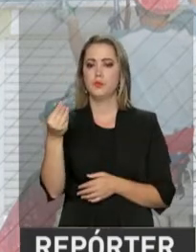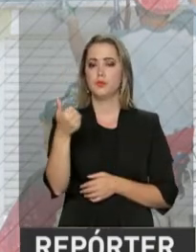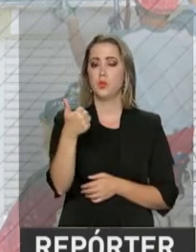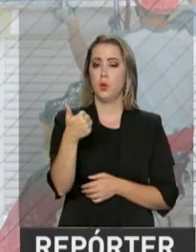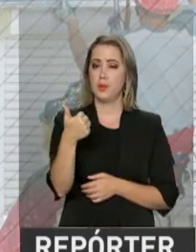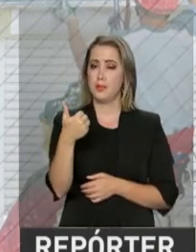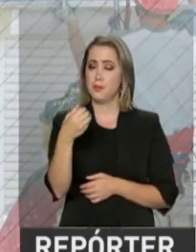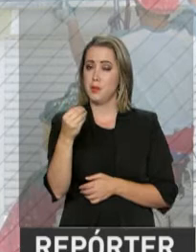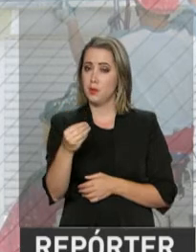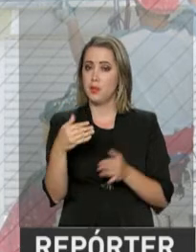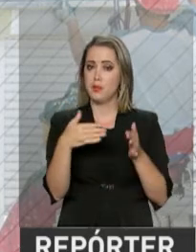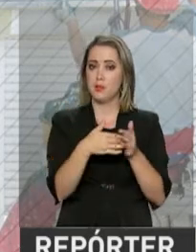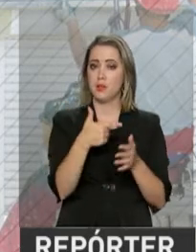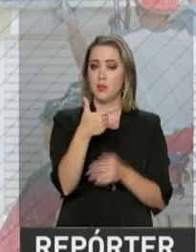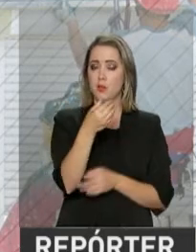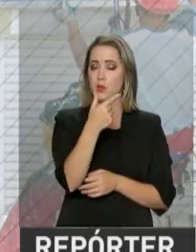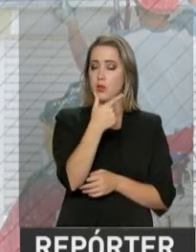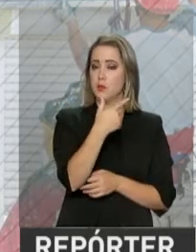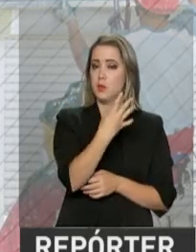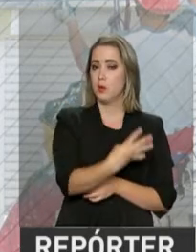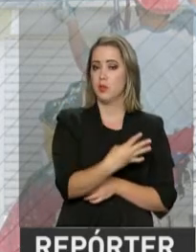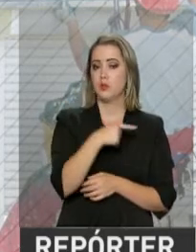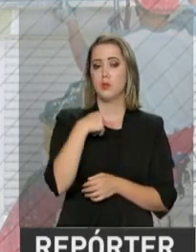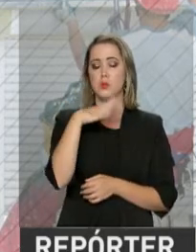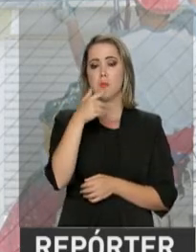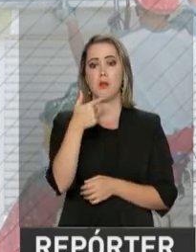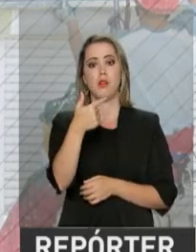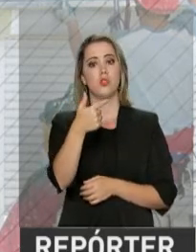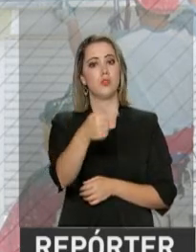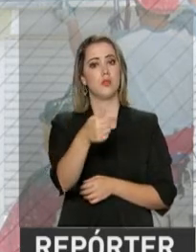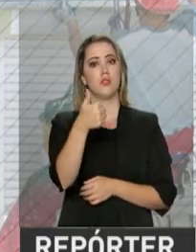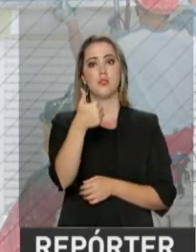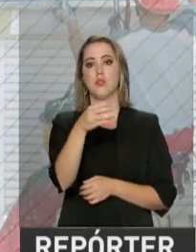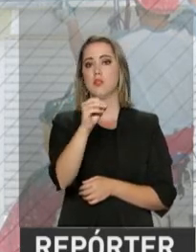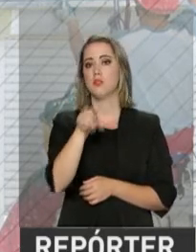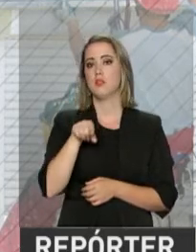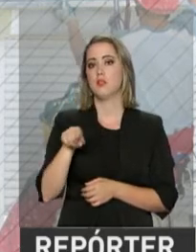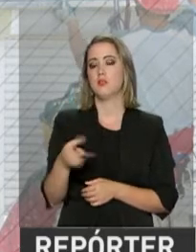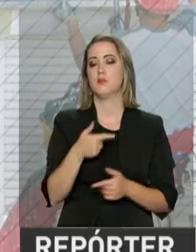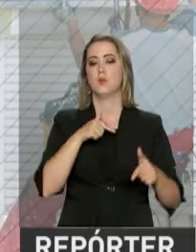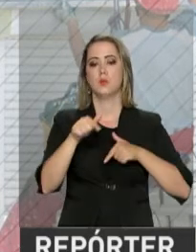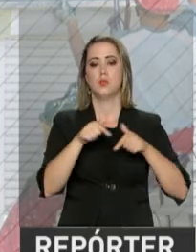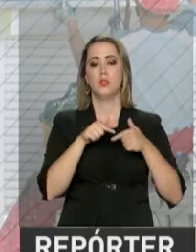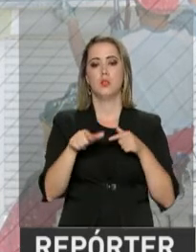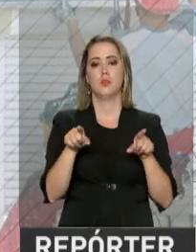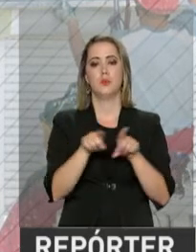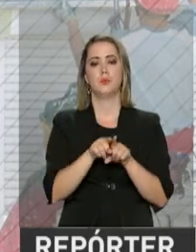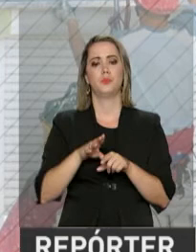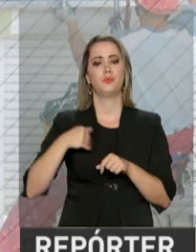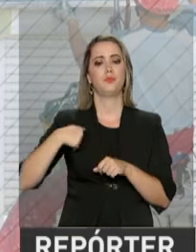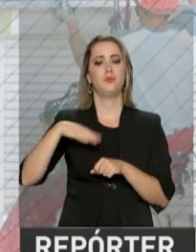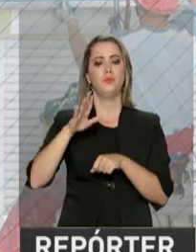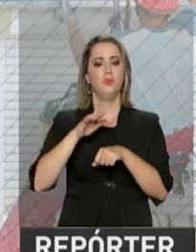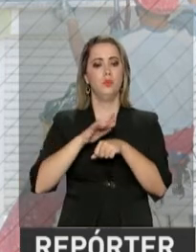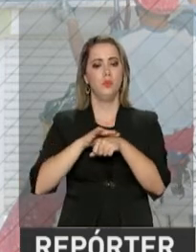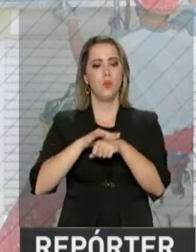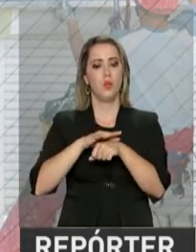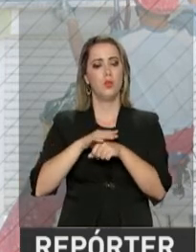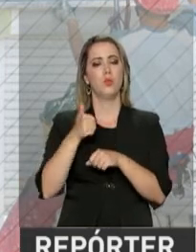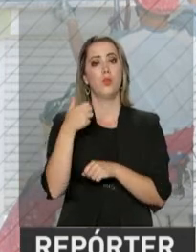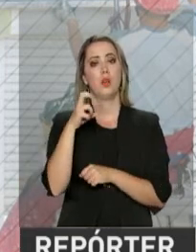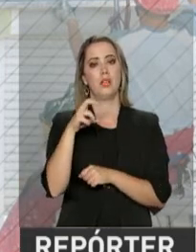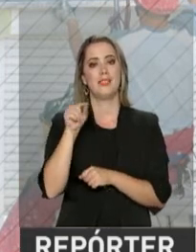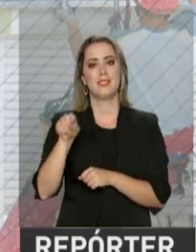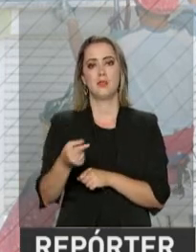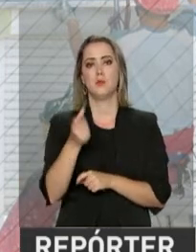foram mais de 710 mil acidentes de trabalho e doenças do trabalho que resultaram em 15 mil